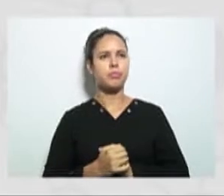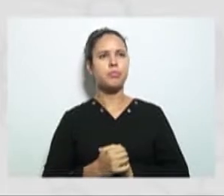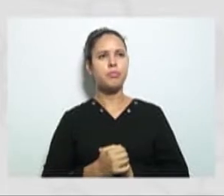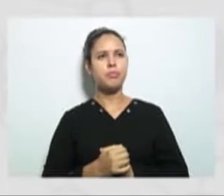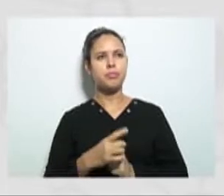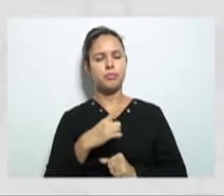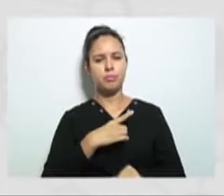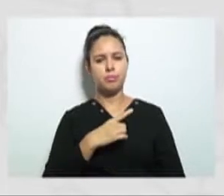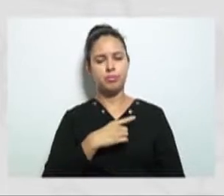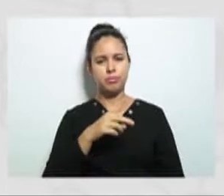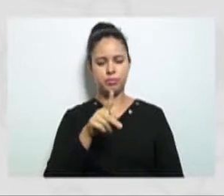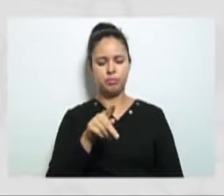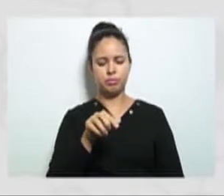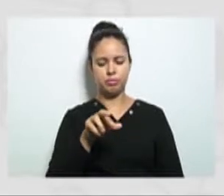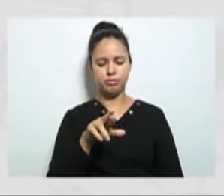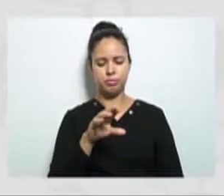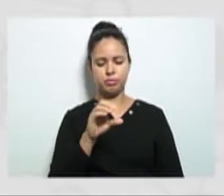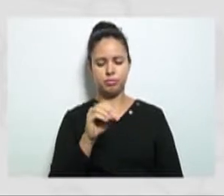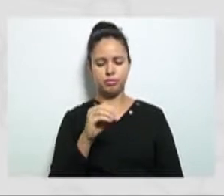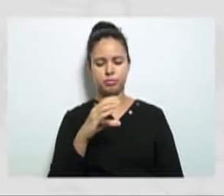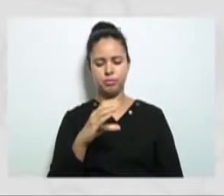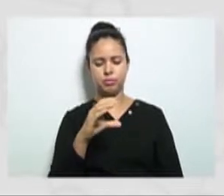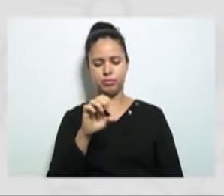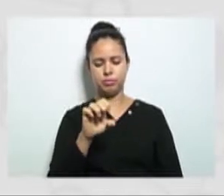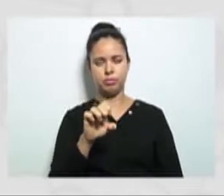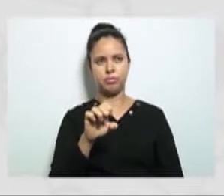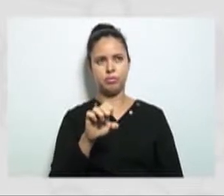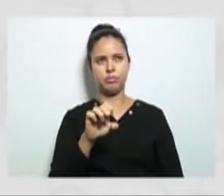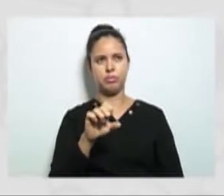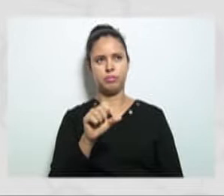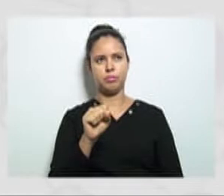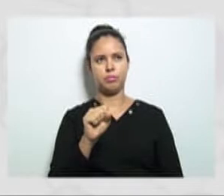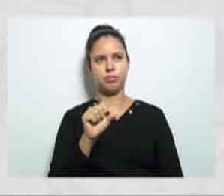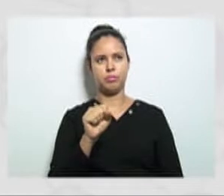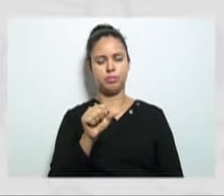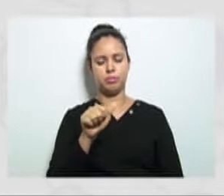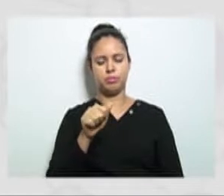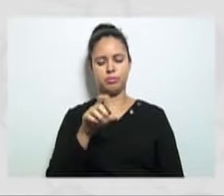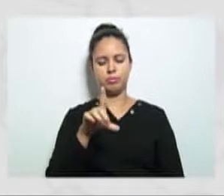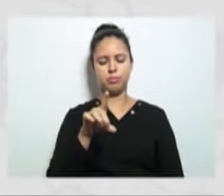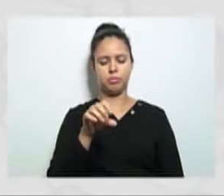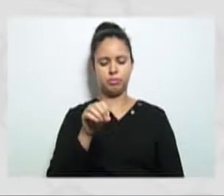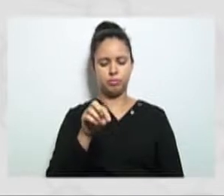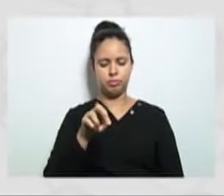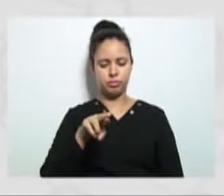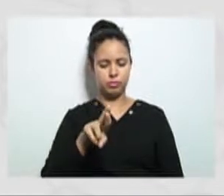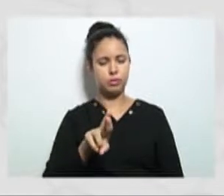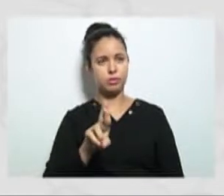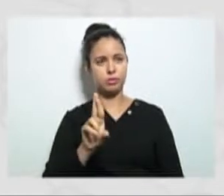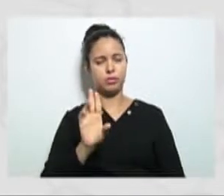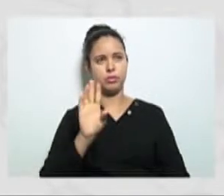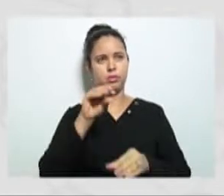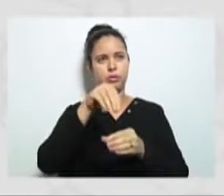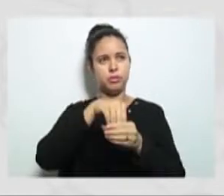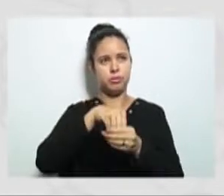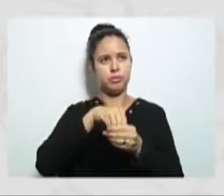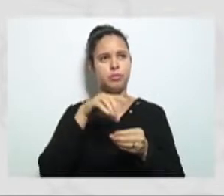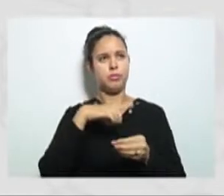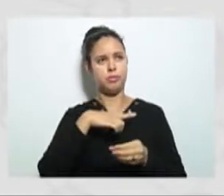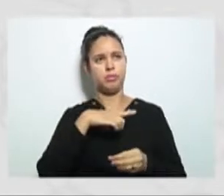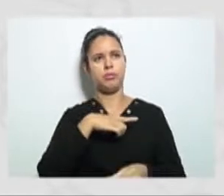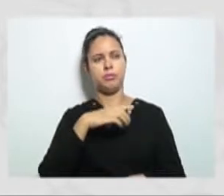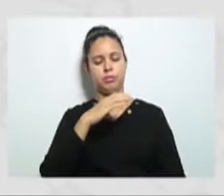processador que eu tenho a minha CPU, tá? Aquela que a gente chamava caixinha preta ali de CPU. Não, dentro do processador que a gente tem a CPU,